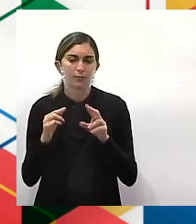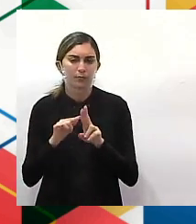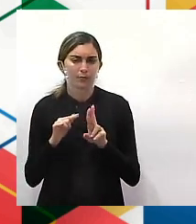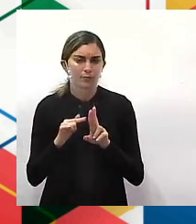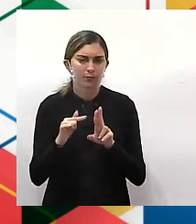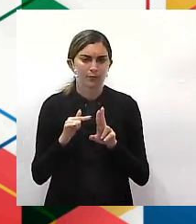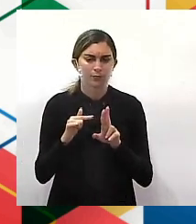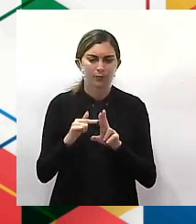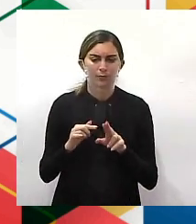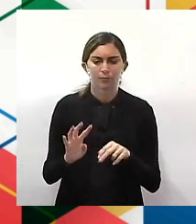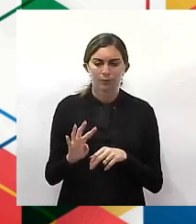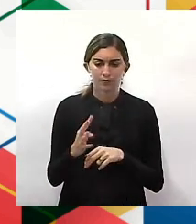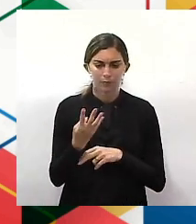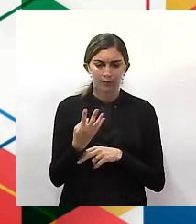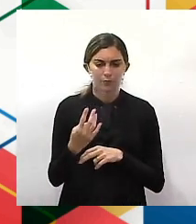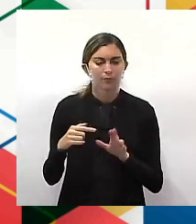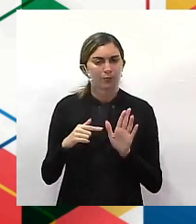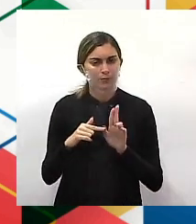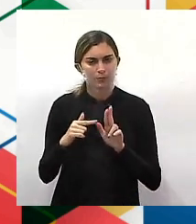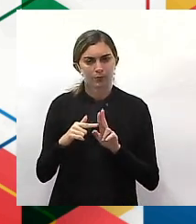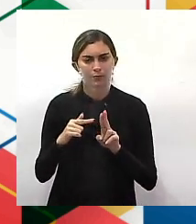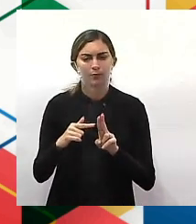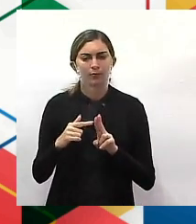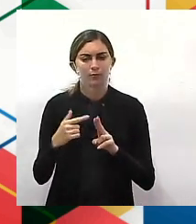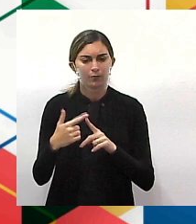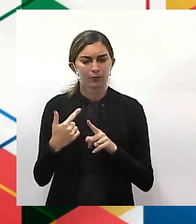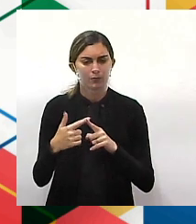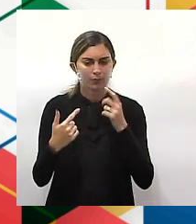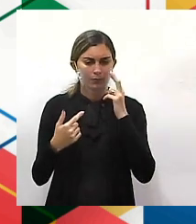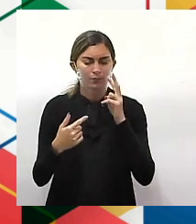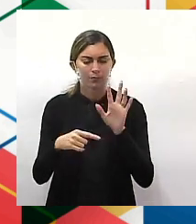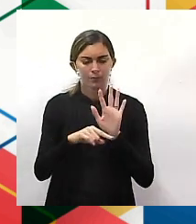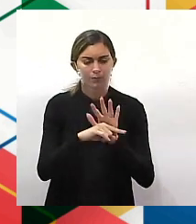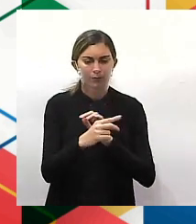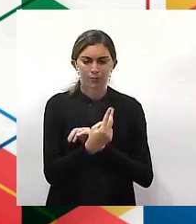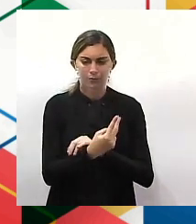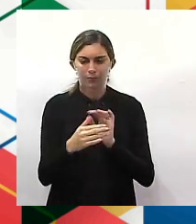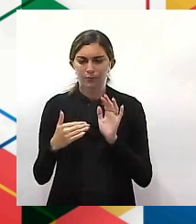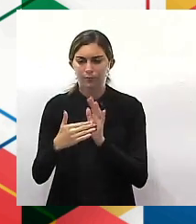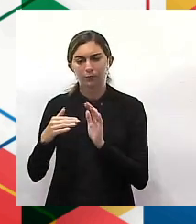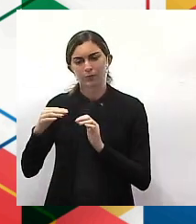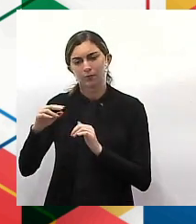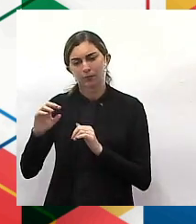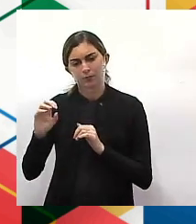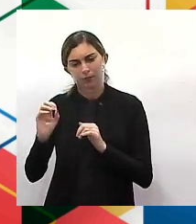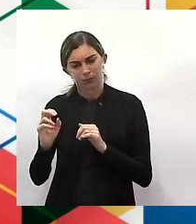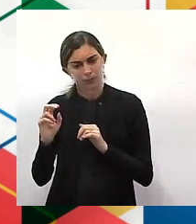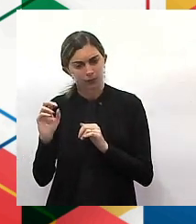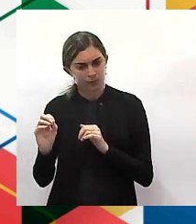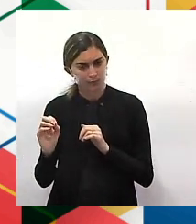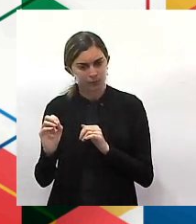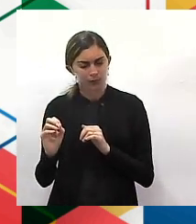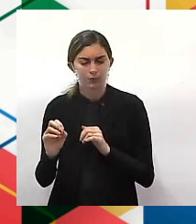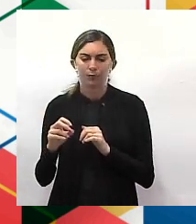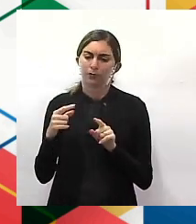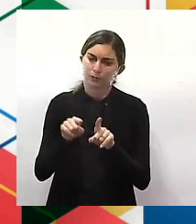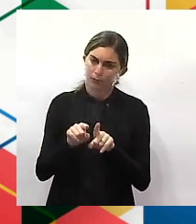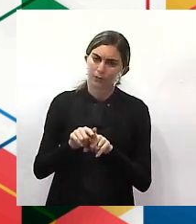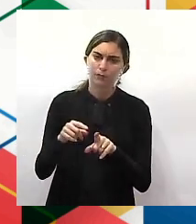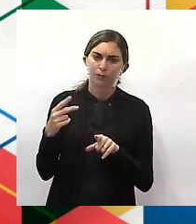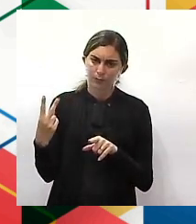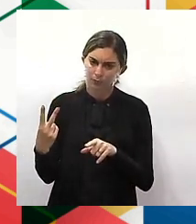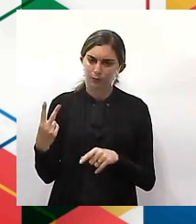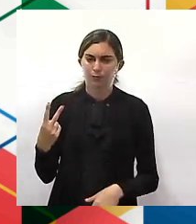aí? 4 unidades, né? Porque você vem de menos 2 até o 0, dá 2 unidades. E de 0 até 2 também dá 2